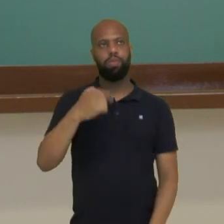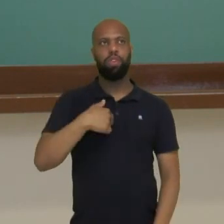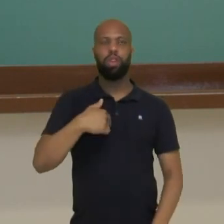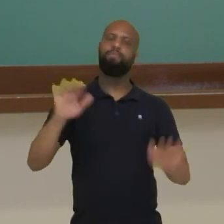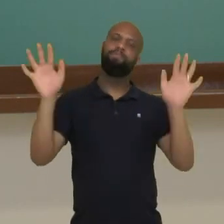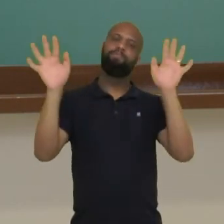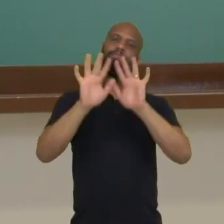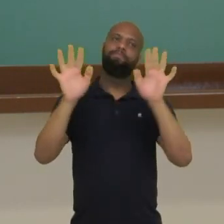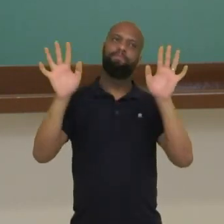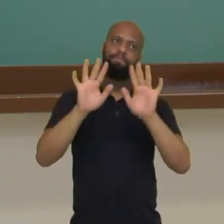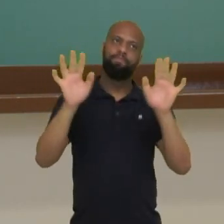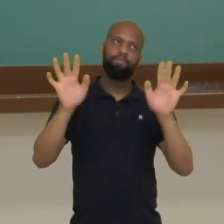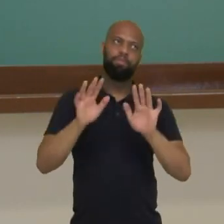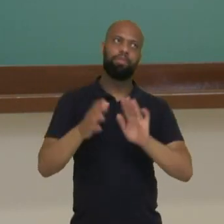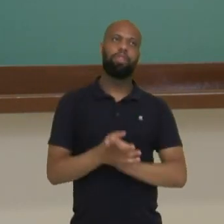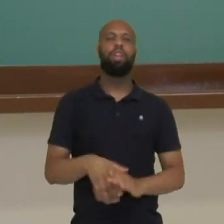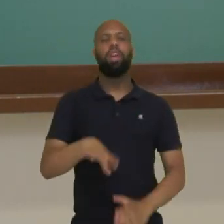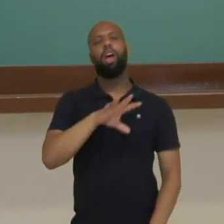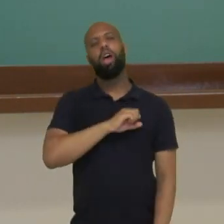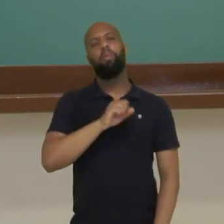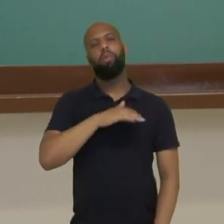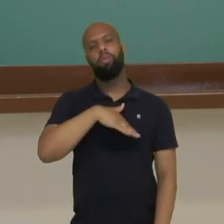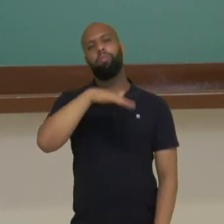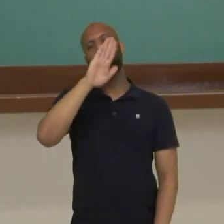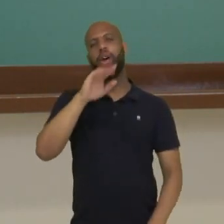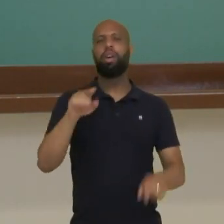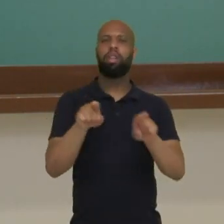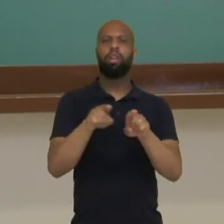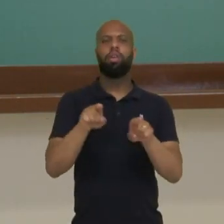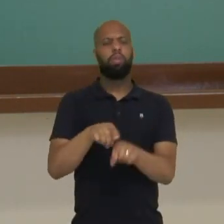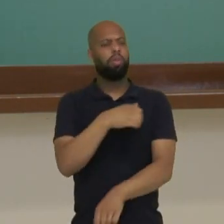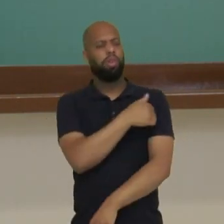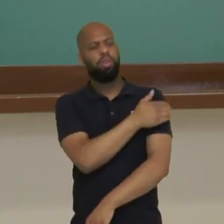despeço de vocês dizendo, seja mais amor no peito, seja menos